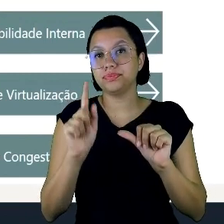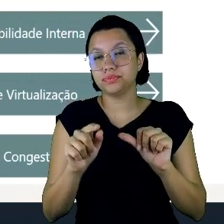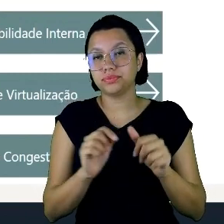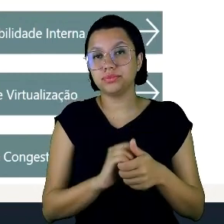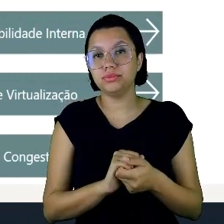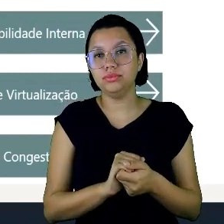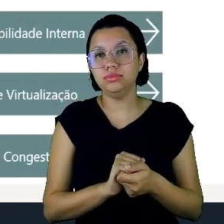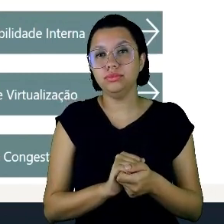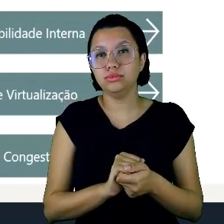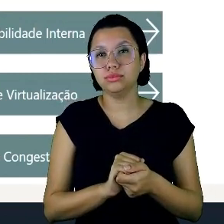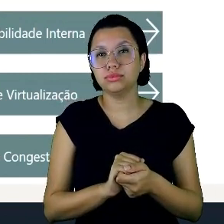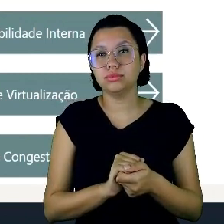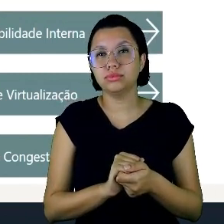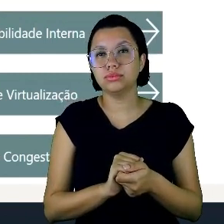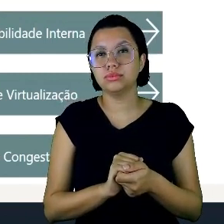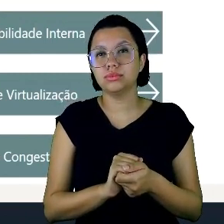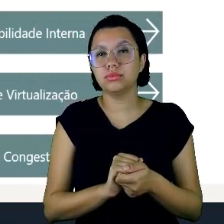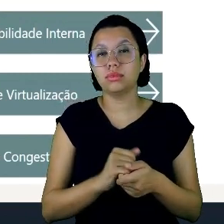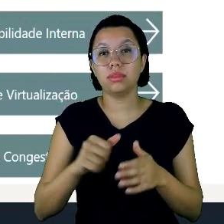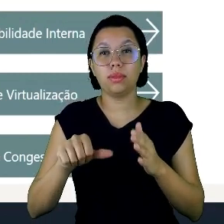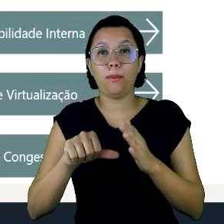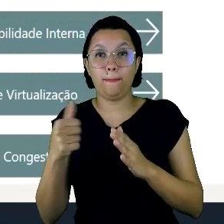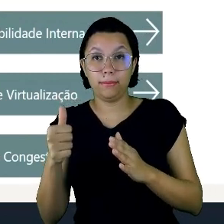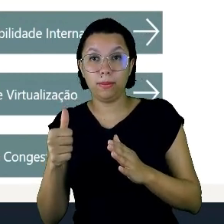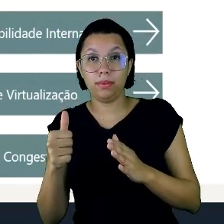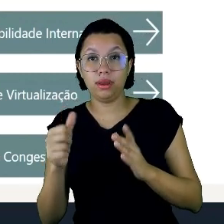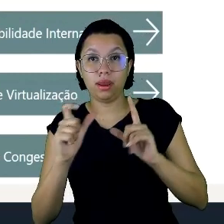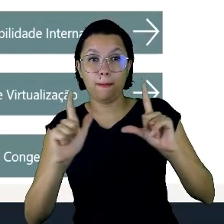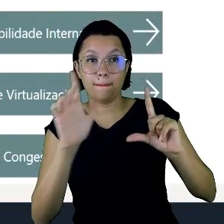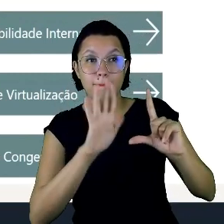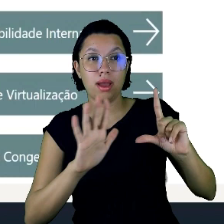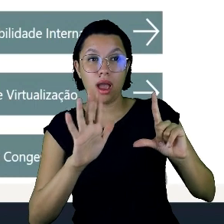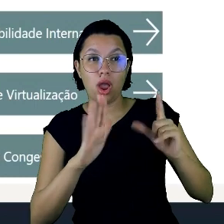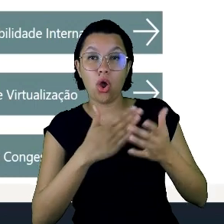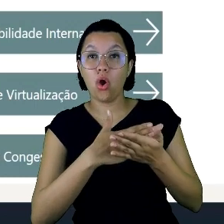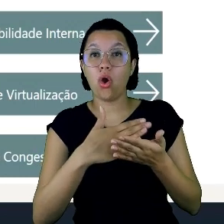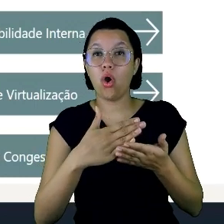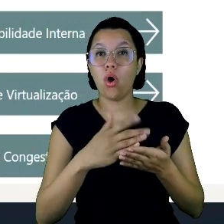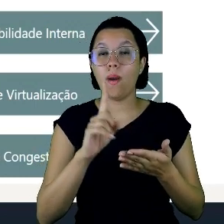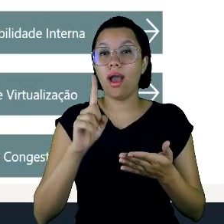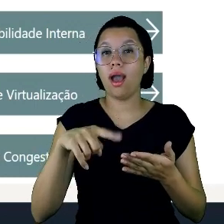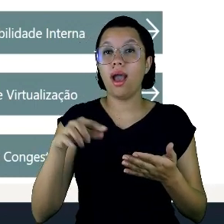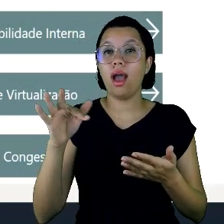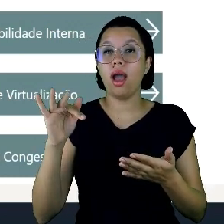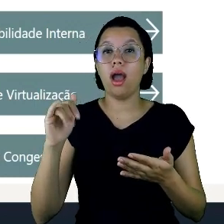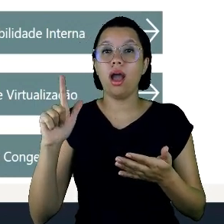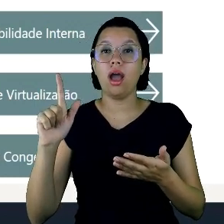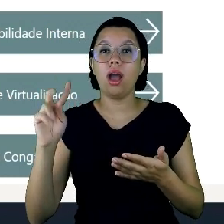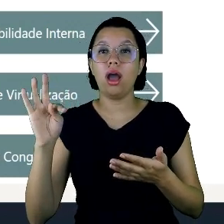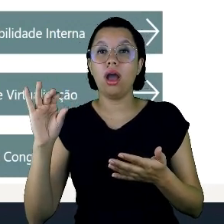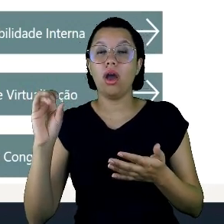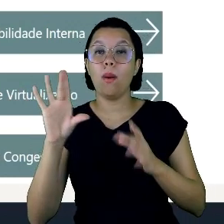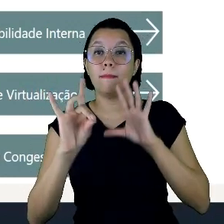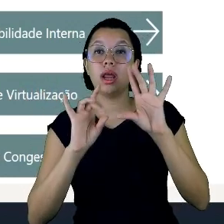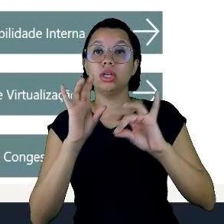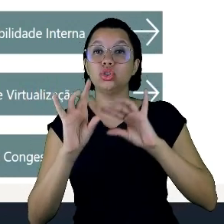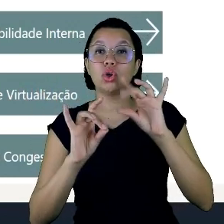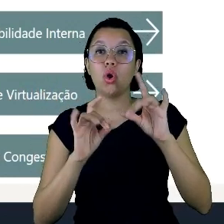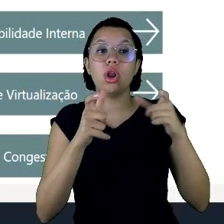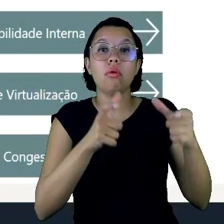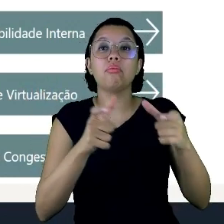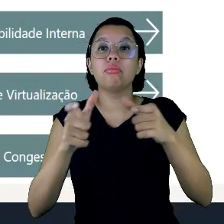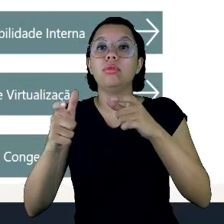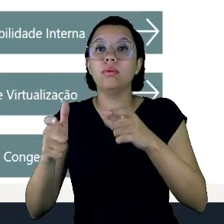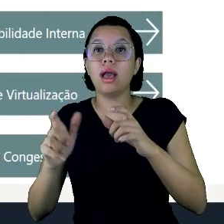que naquela versão anterior, a página inicial era o filtro para selecionar a unidade, né? E